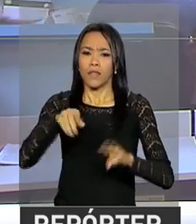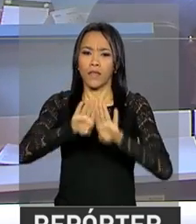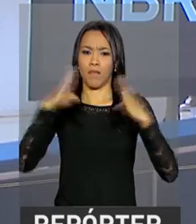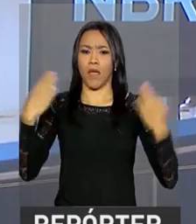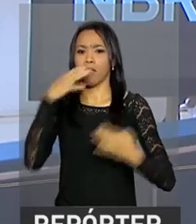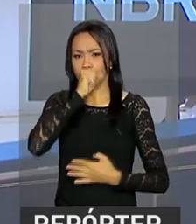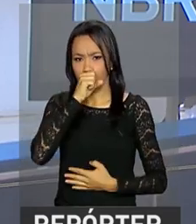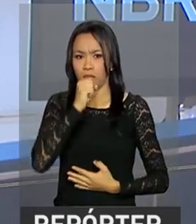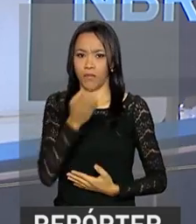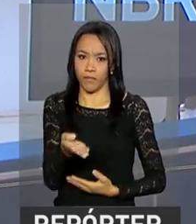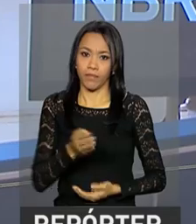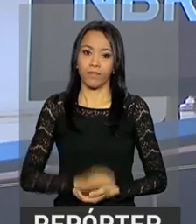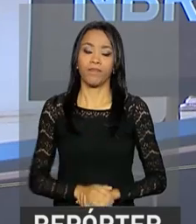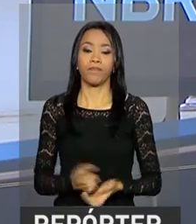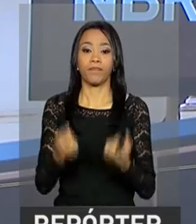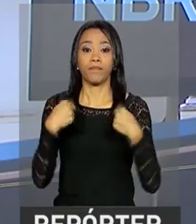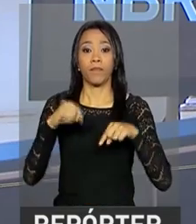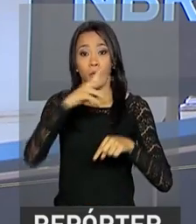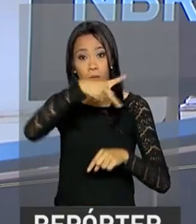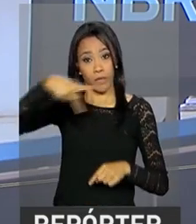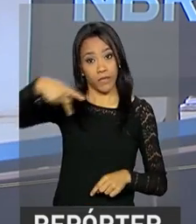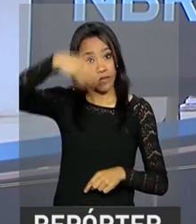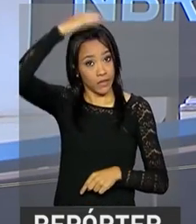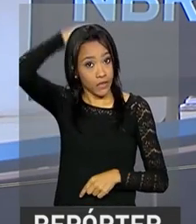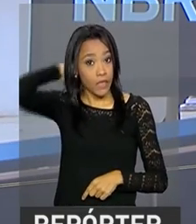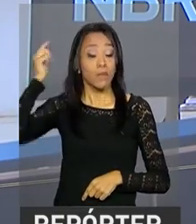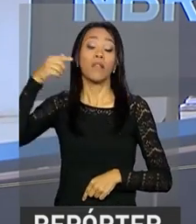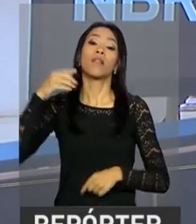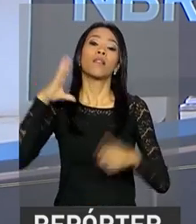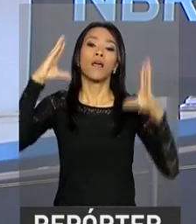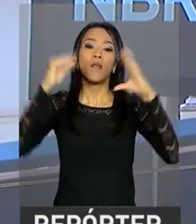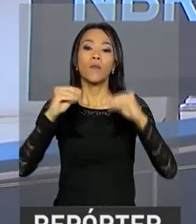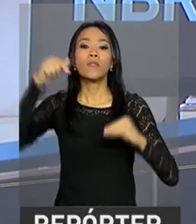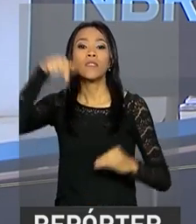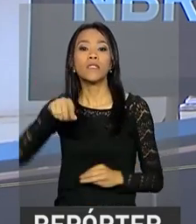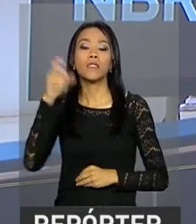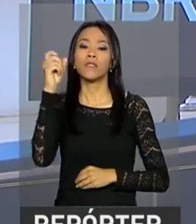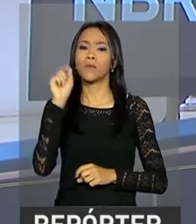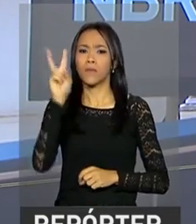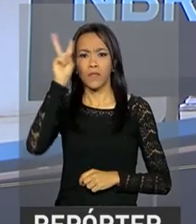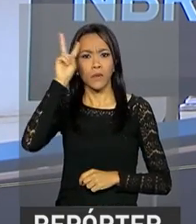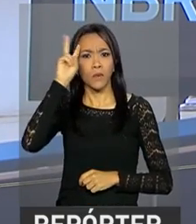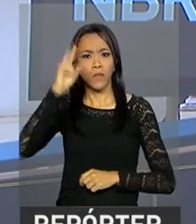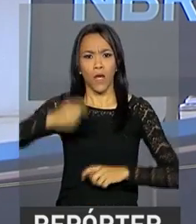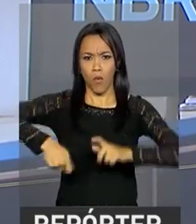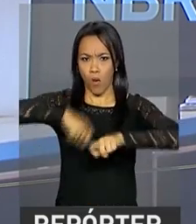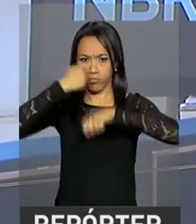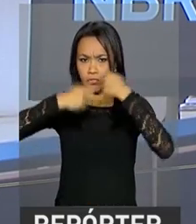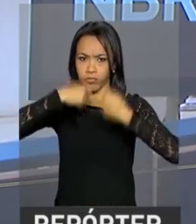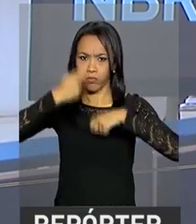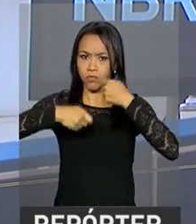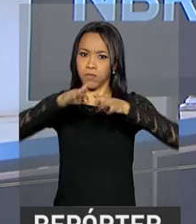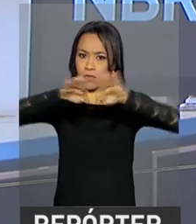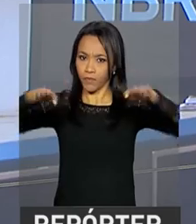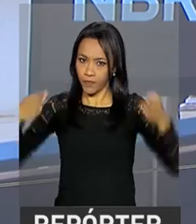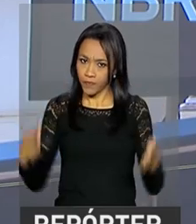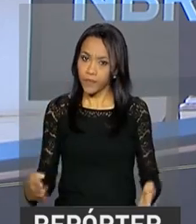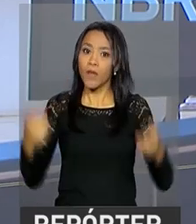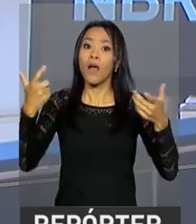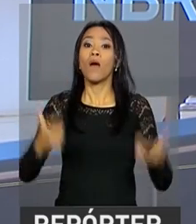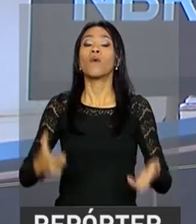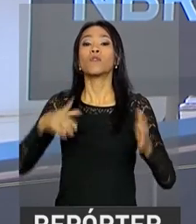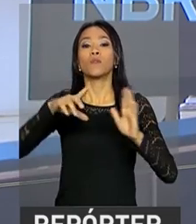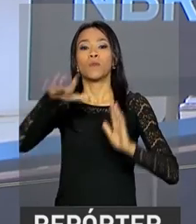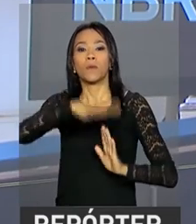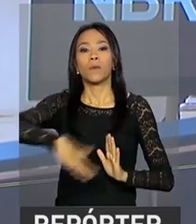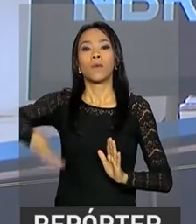abertas. E o presidente Michel Temer ofereceu na noite desta segunda-feira um jantar no Palácio da Alvorada a